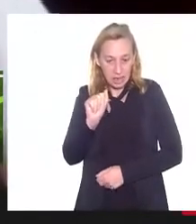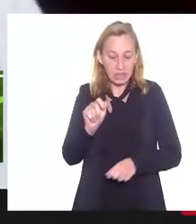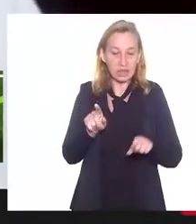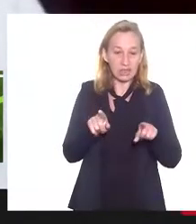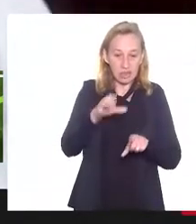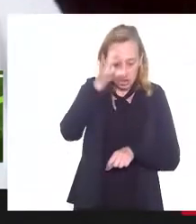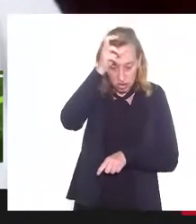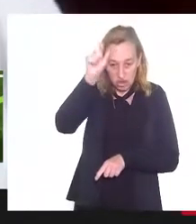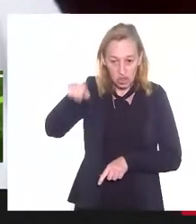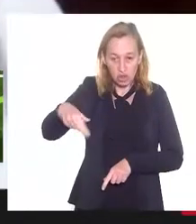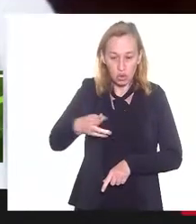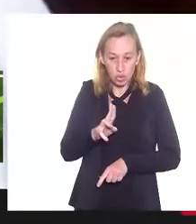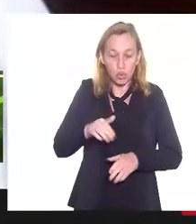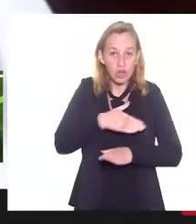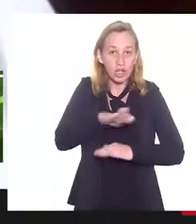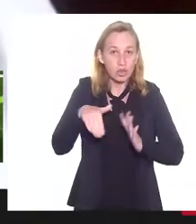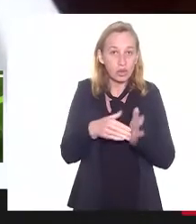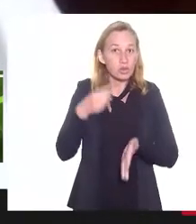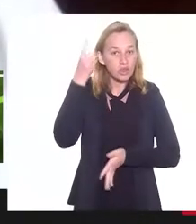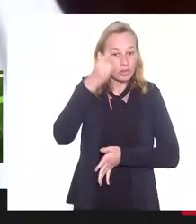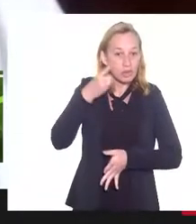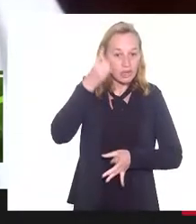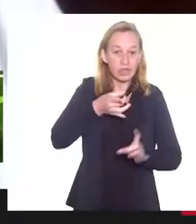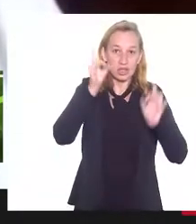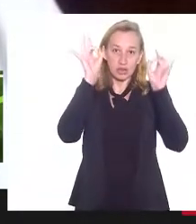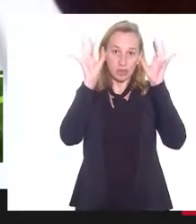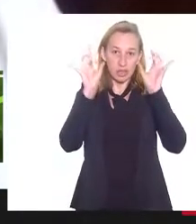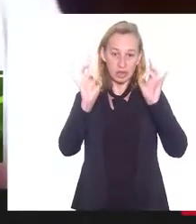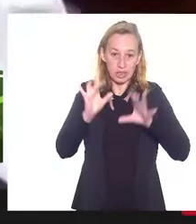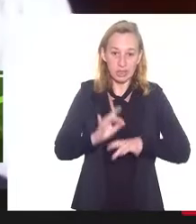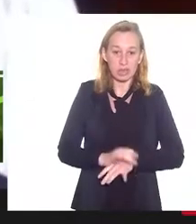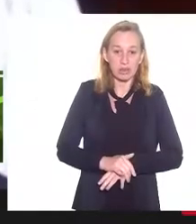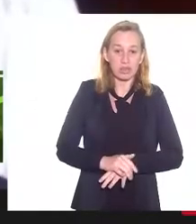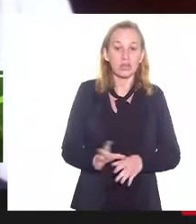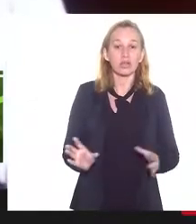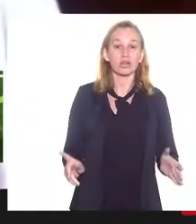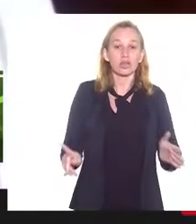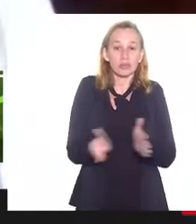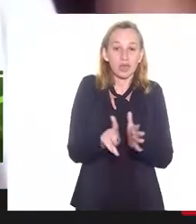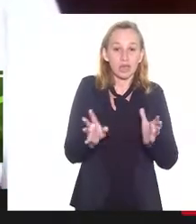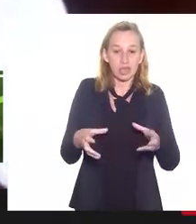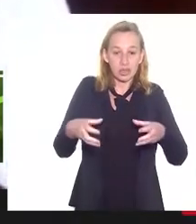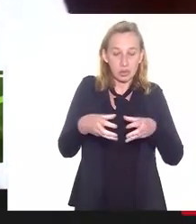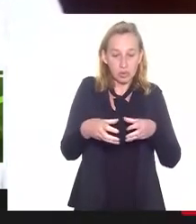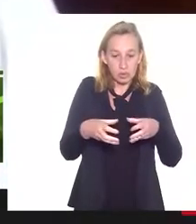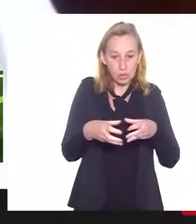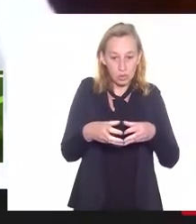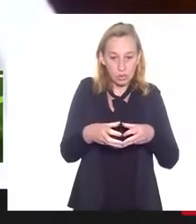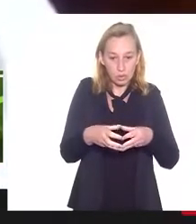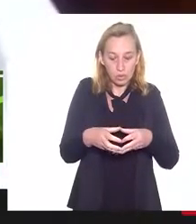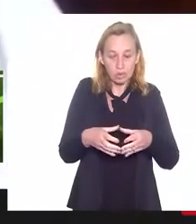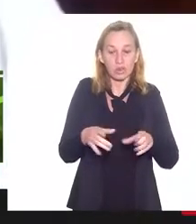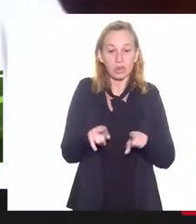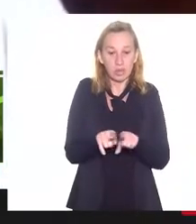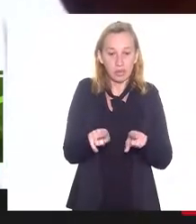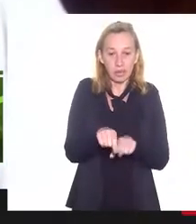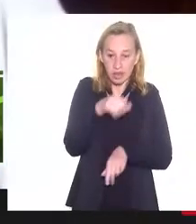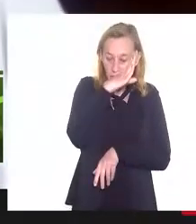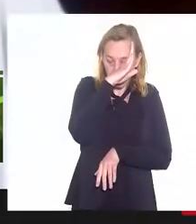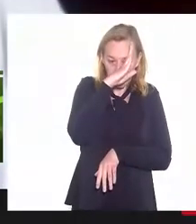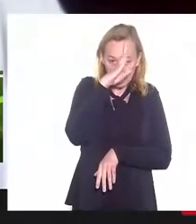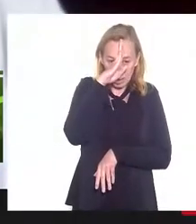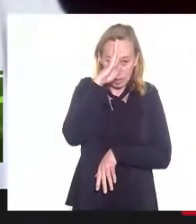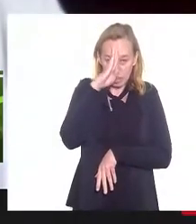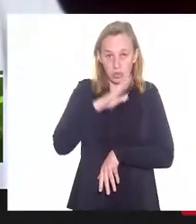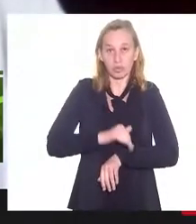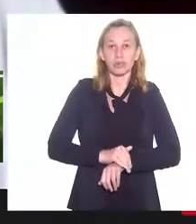todos os parlamentares, em especial os membros, os acadêmicos que